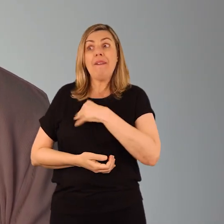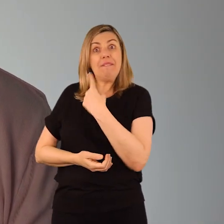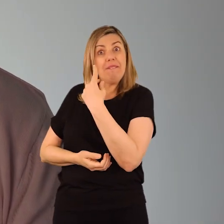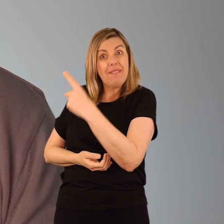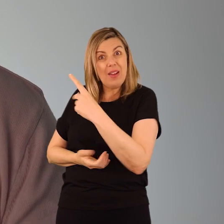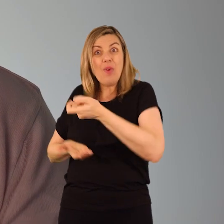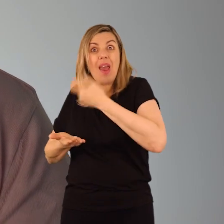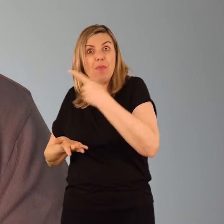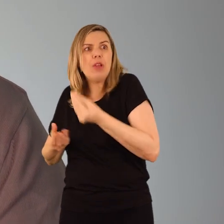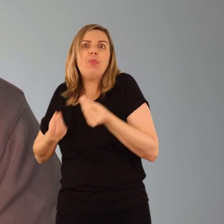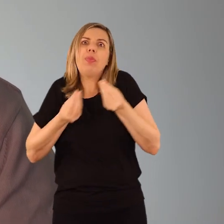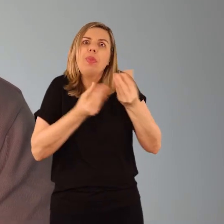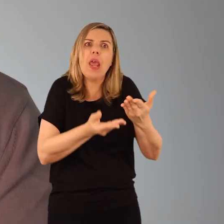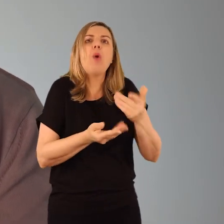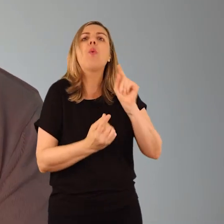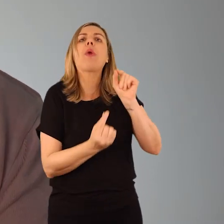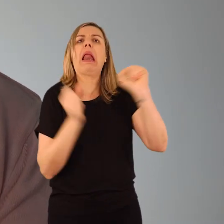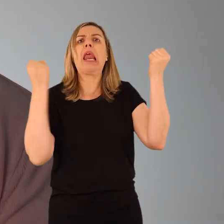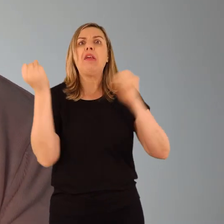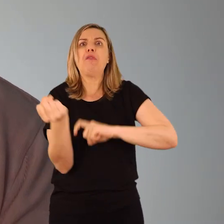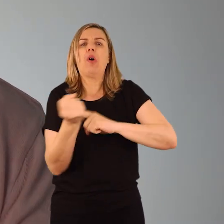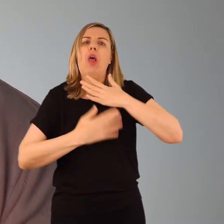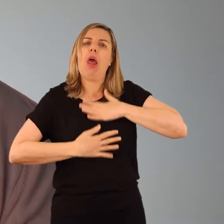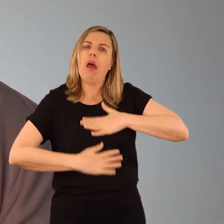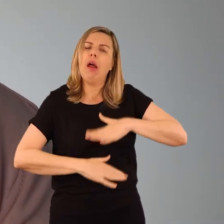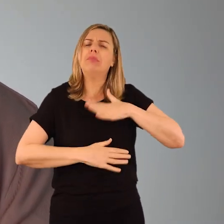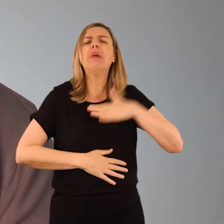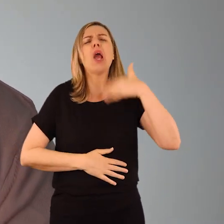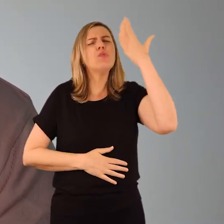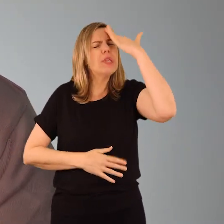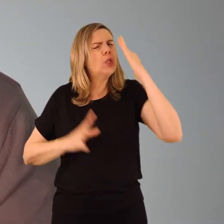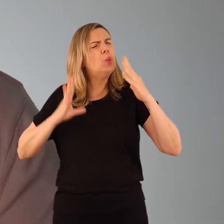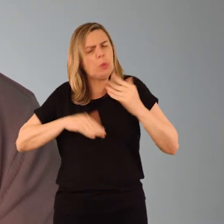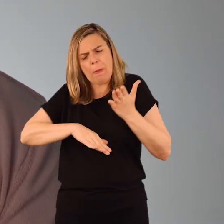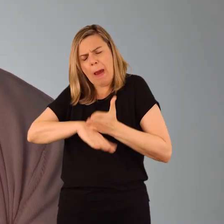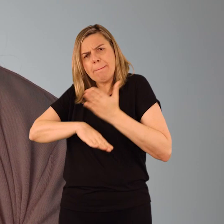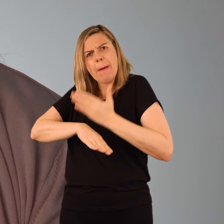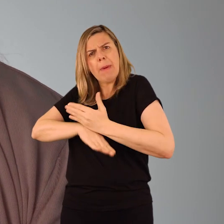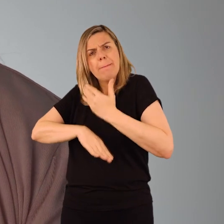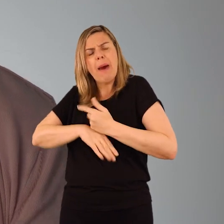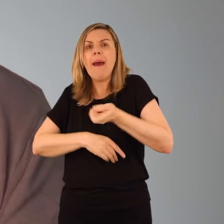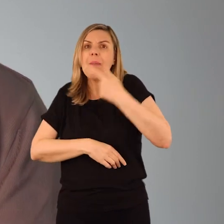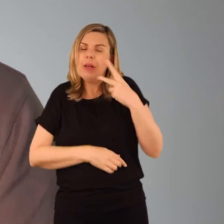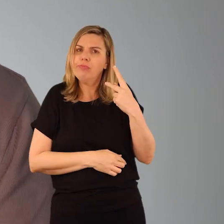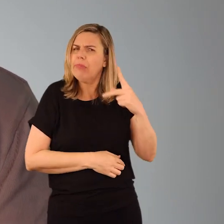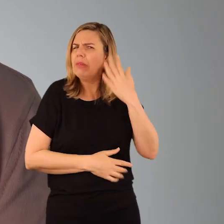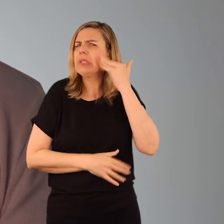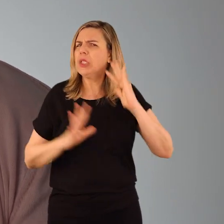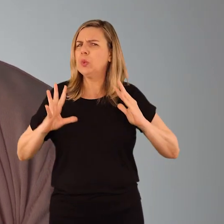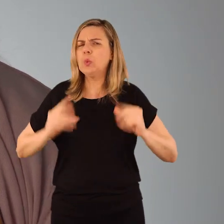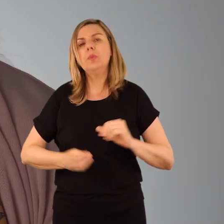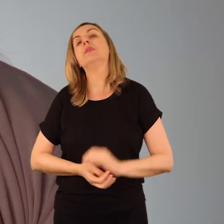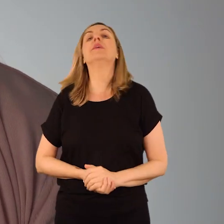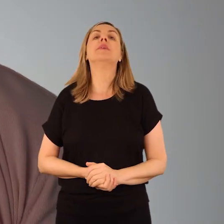os remédios, né, para acalmar os nervos dela. Aí eu sabia direitinho todas as horas de dar o remédio, né?